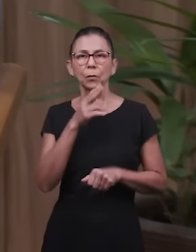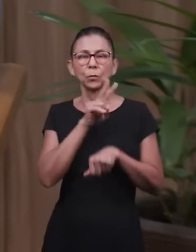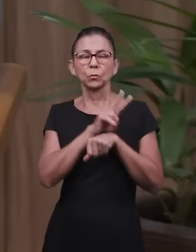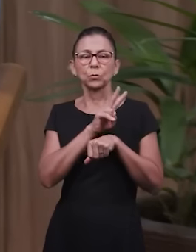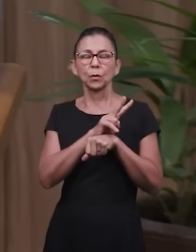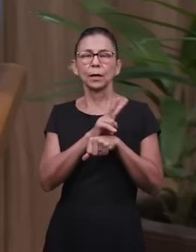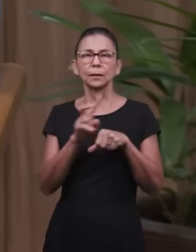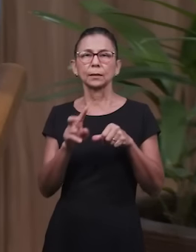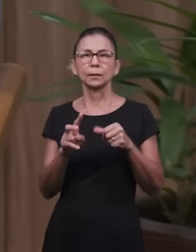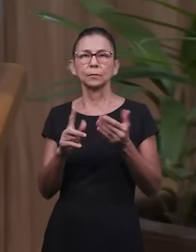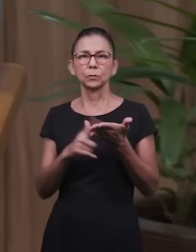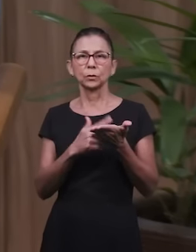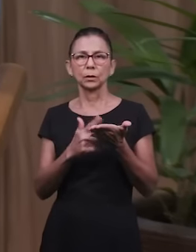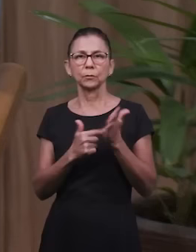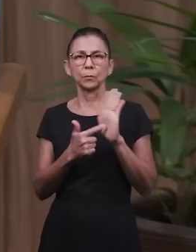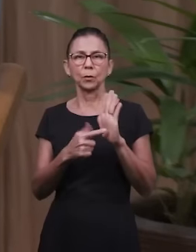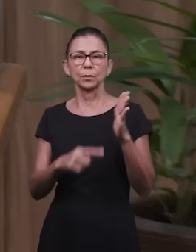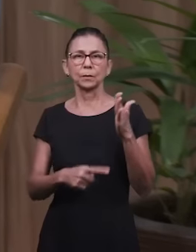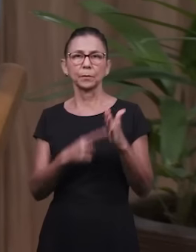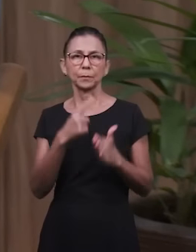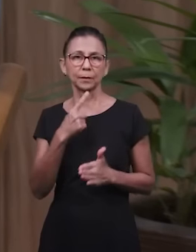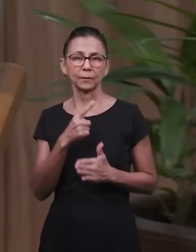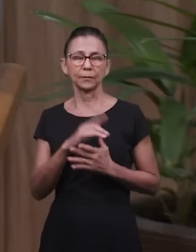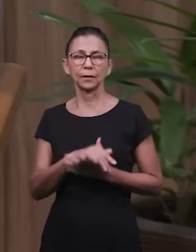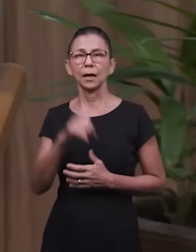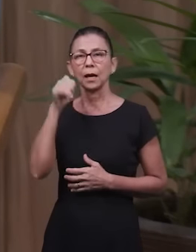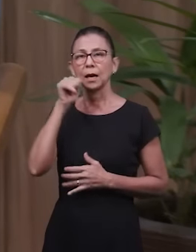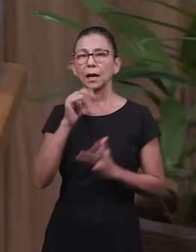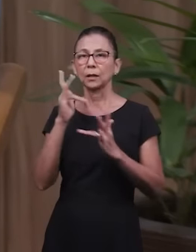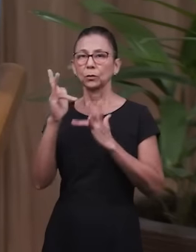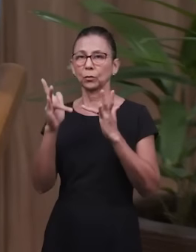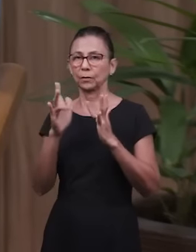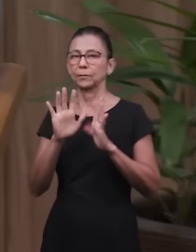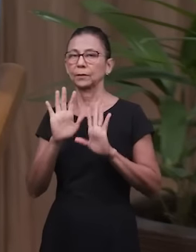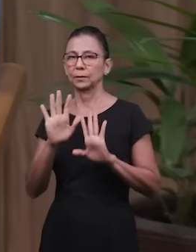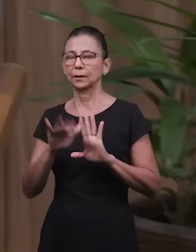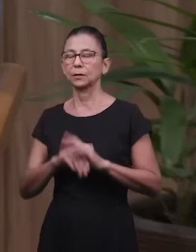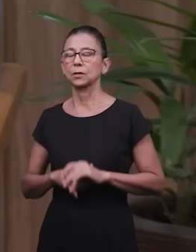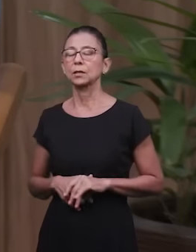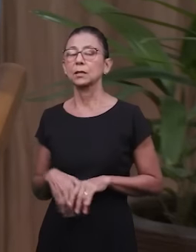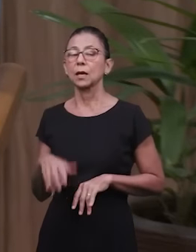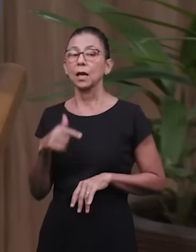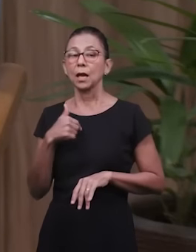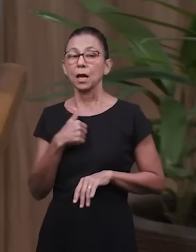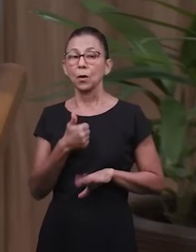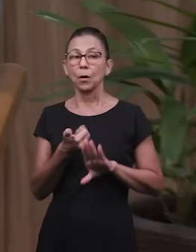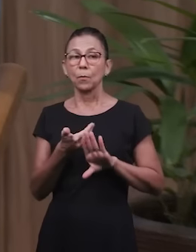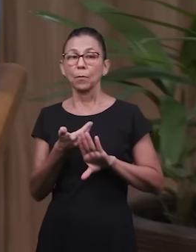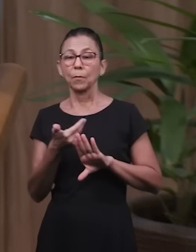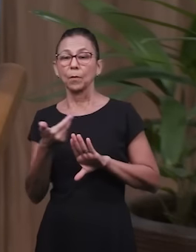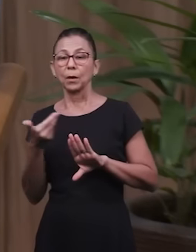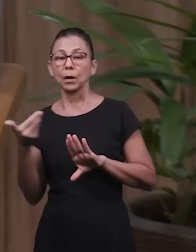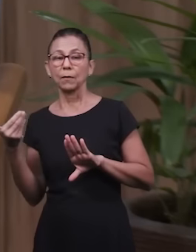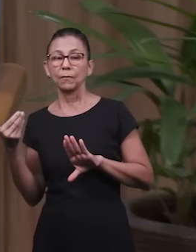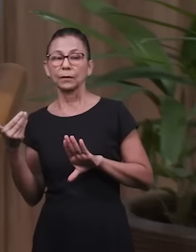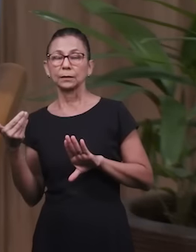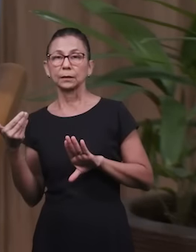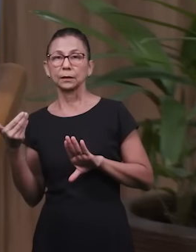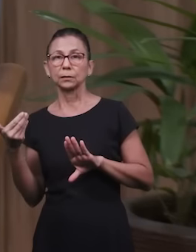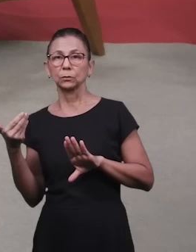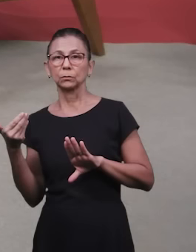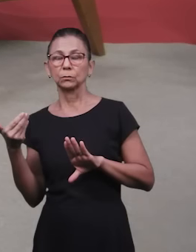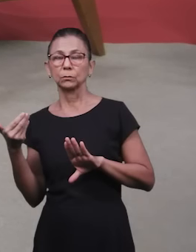Cantares, a noiva, né, ela diz o seguinte: apartando-me eu um pouco deles, encontrei aquele que ela